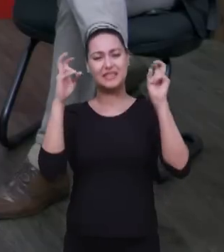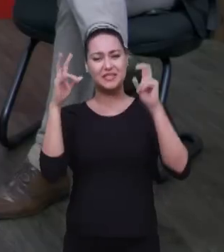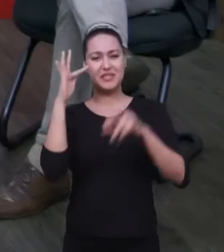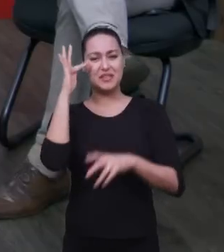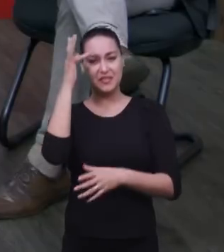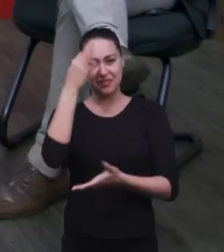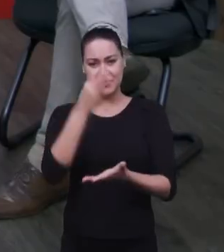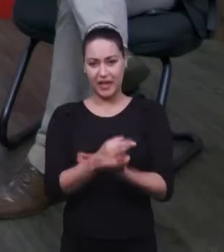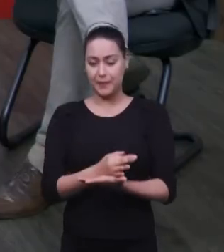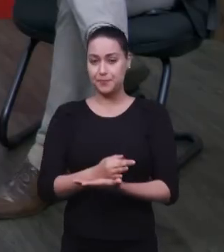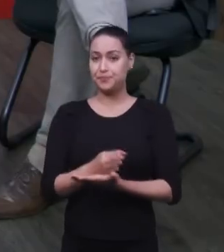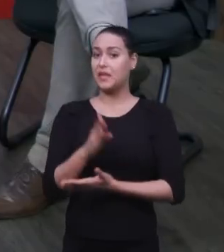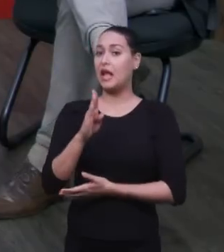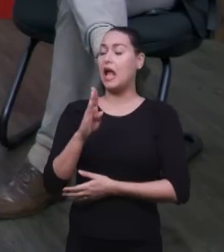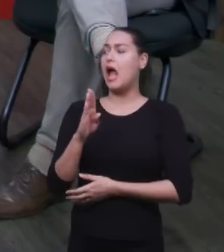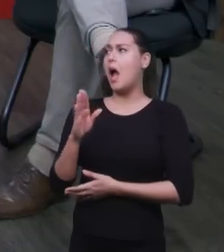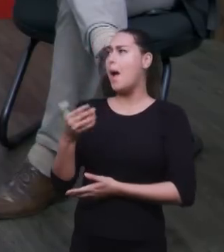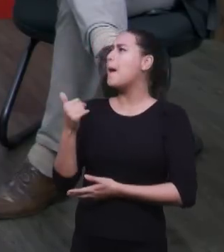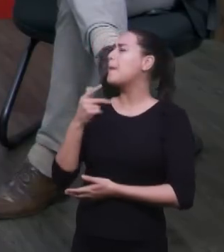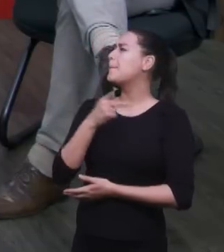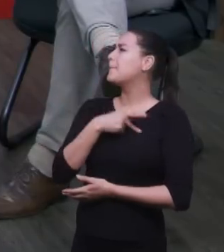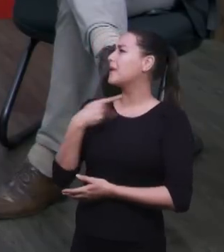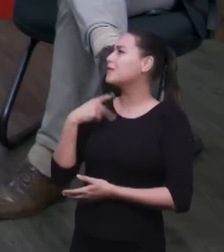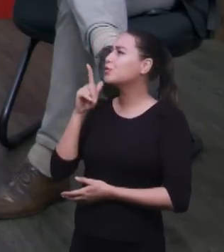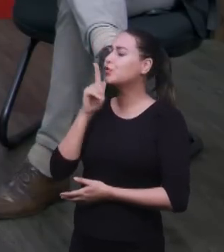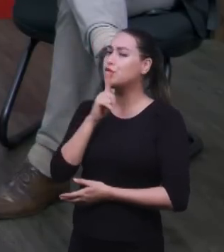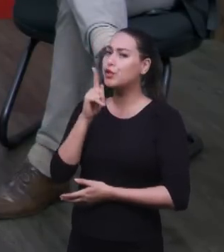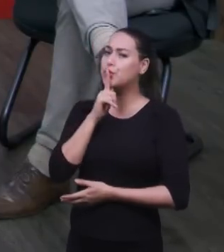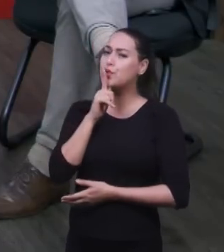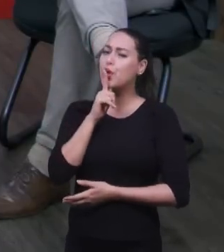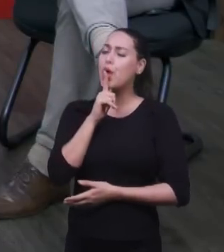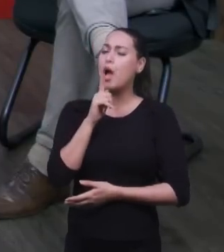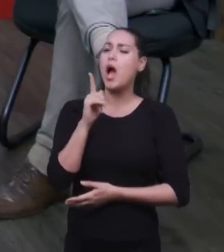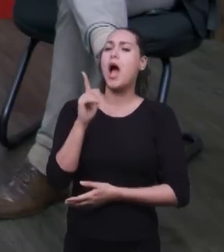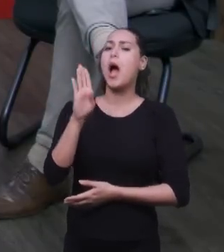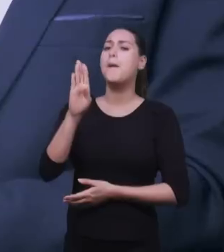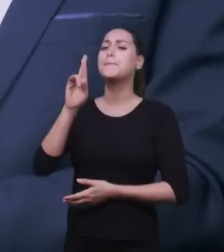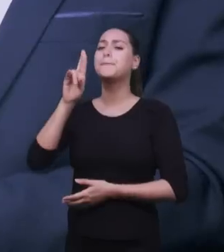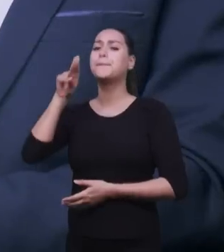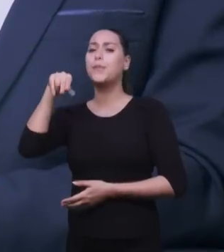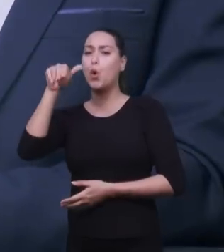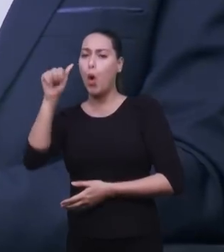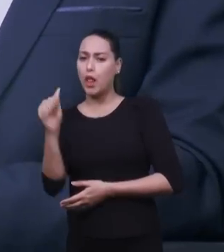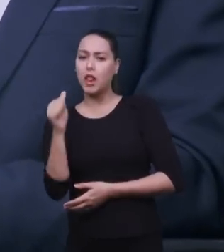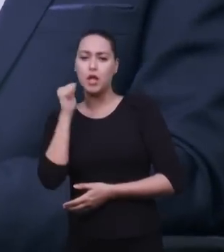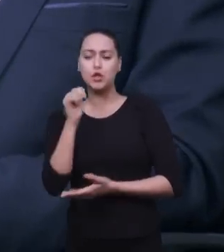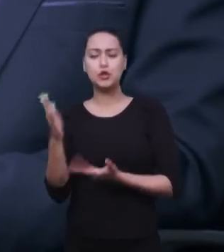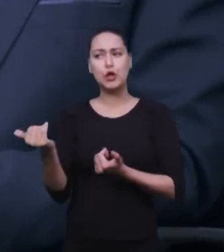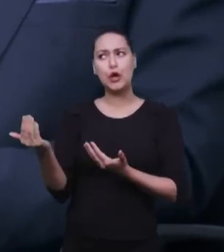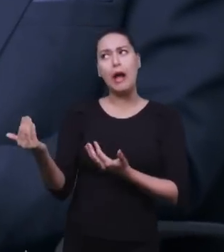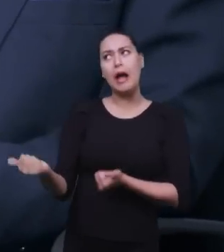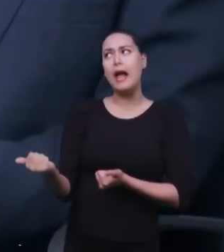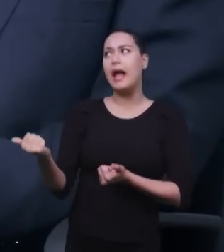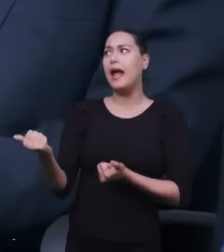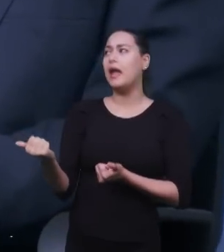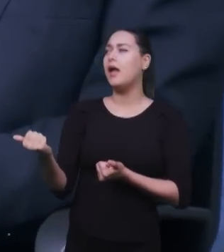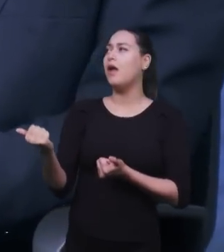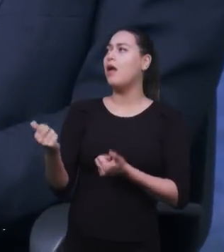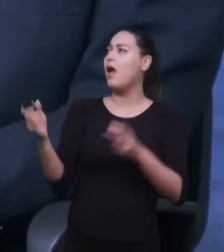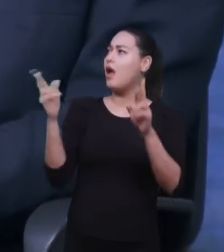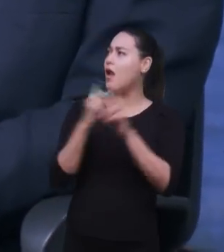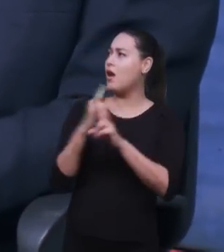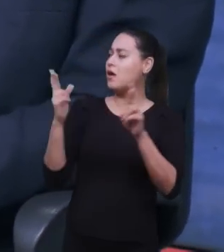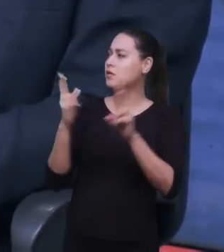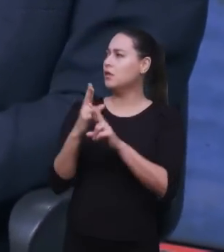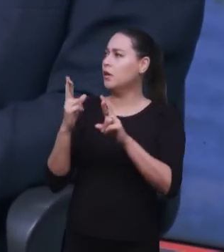Pastor Gilson, a Bruna ela faz uma associação, inclusive, da fé com a expectativa